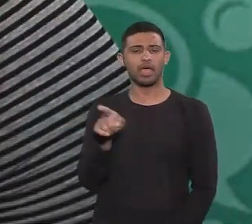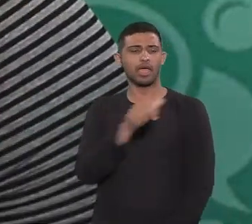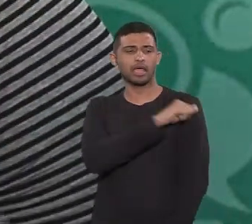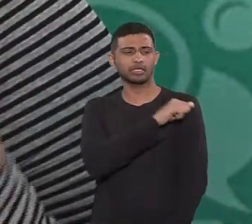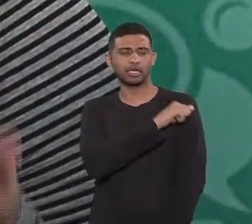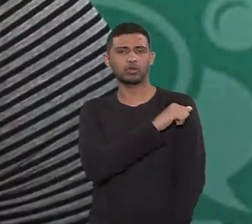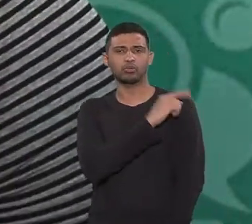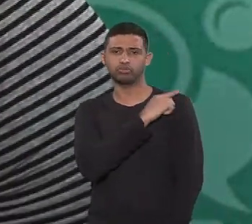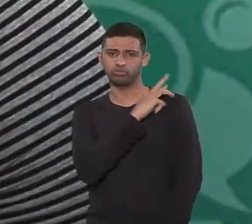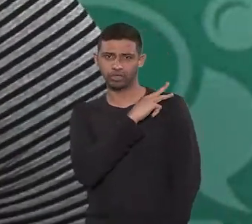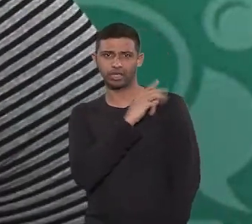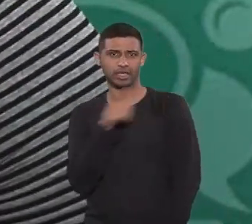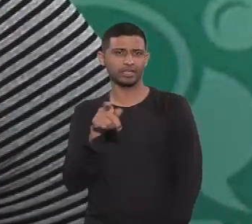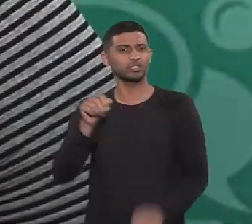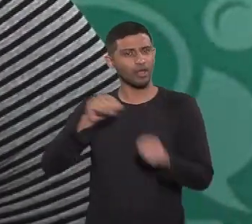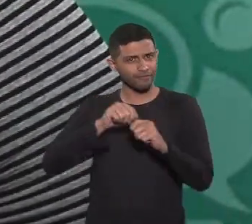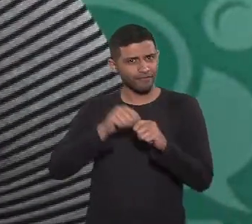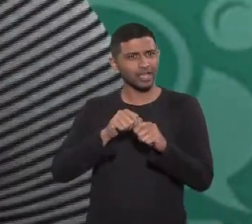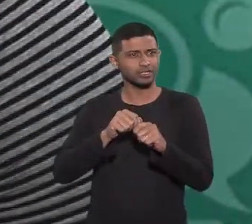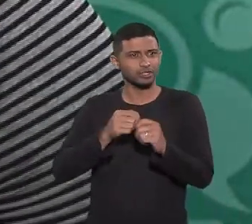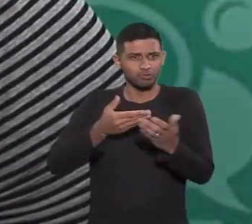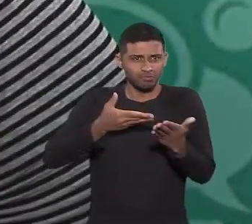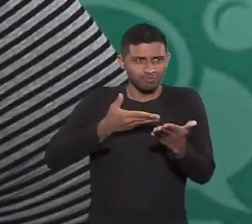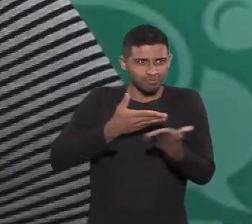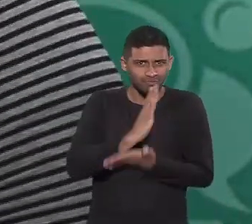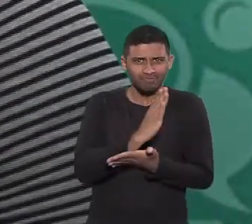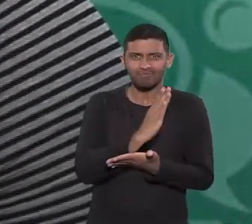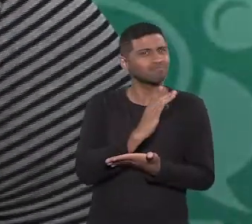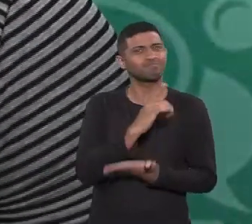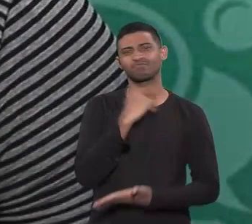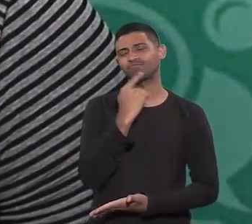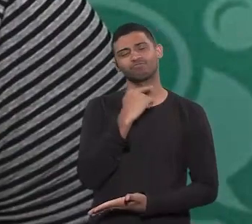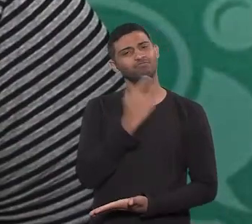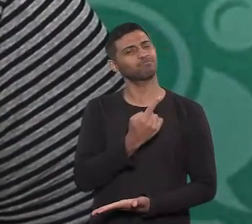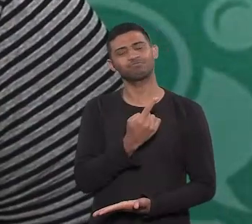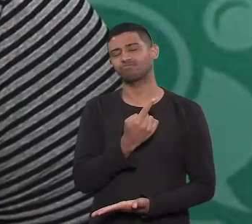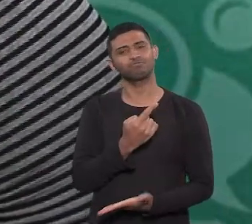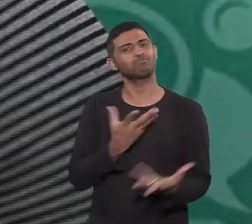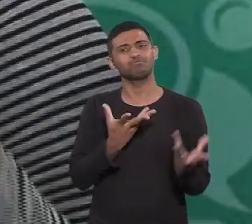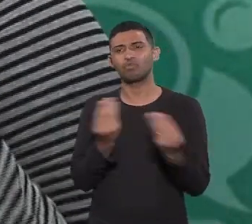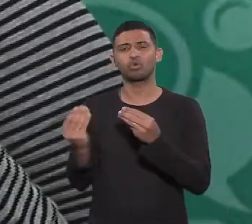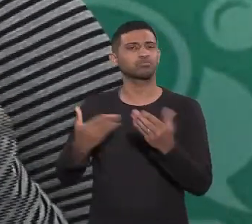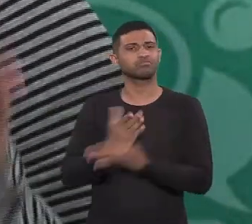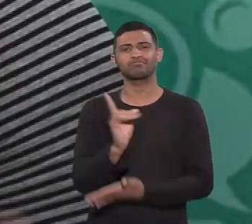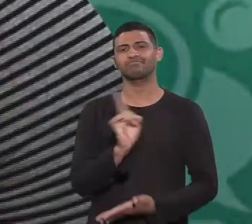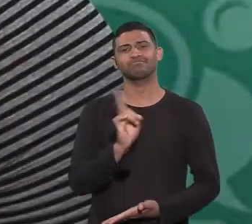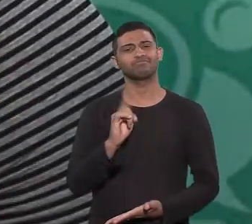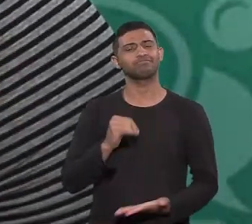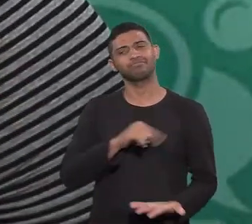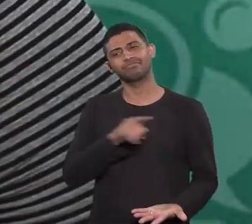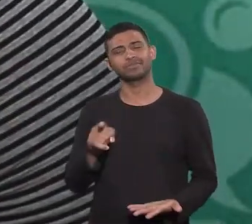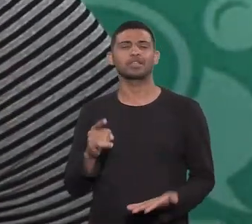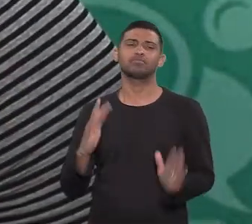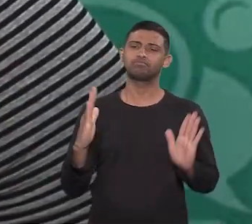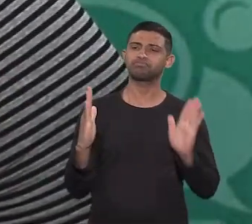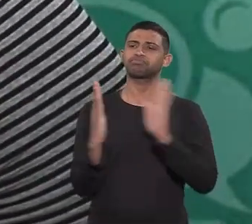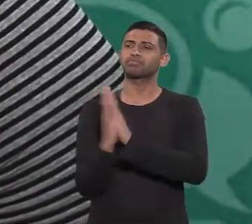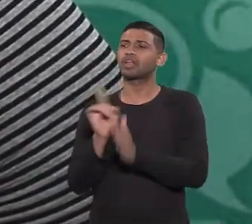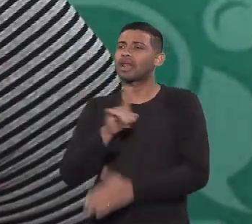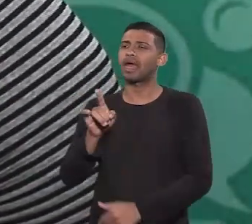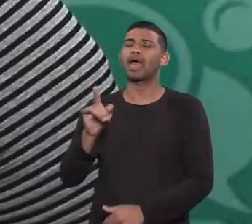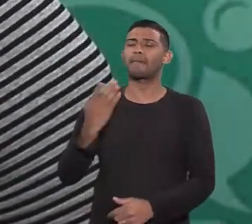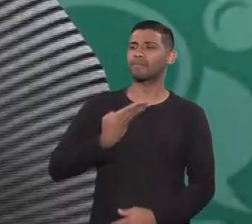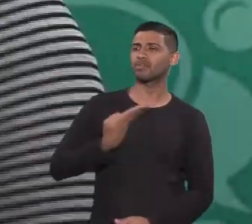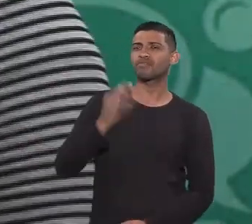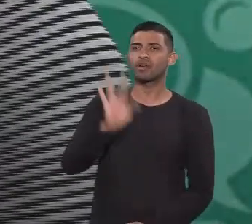alunos do ensino médio fizeram o vestibular e perceberam que eles não passaram. A grande maioria não foi aprovado. E aí eles chegaram para os amigos